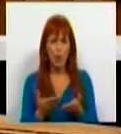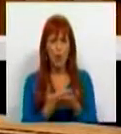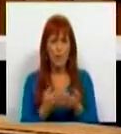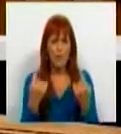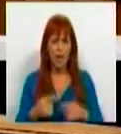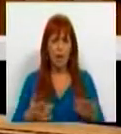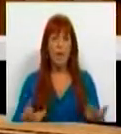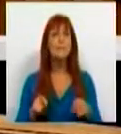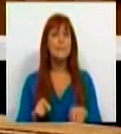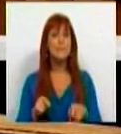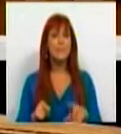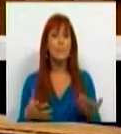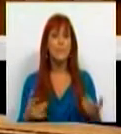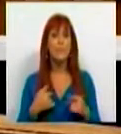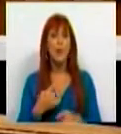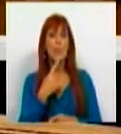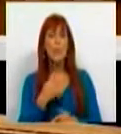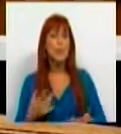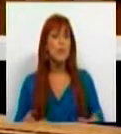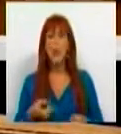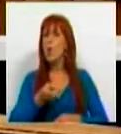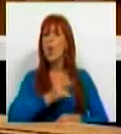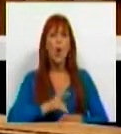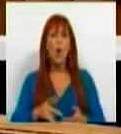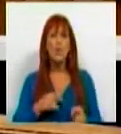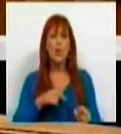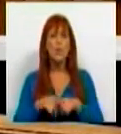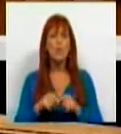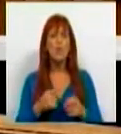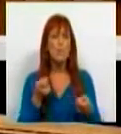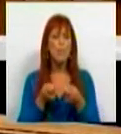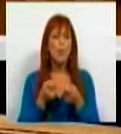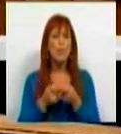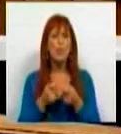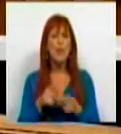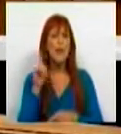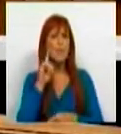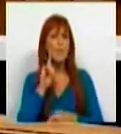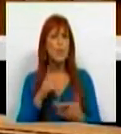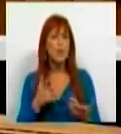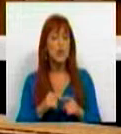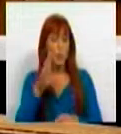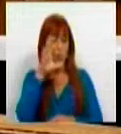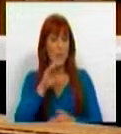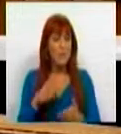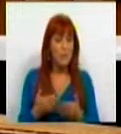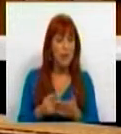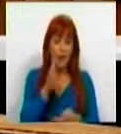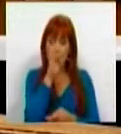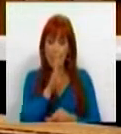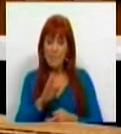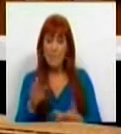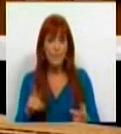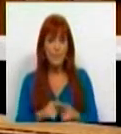economia. E, nesse sentido, pergunto-lhe quais as políticas de proximidade e a importância que o Governo dá à